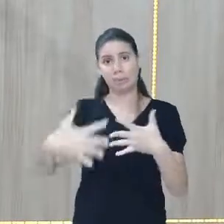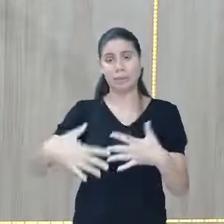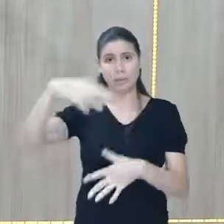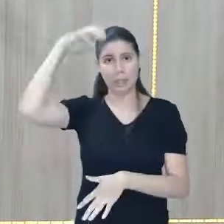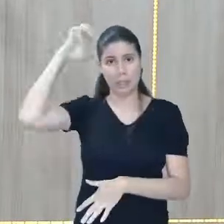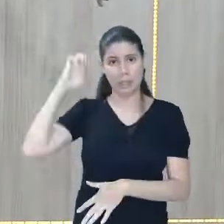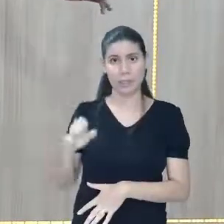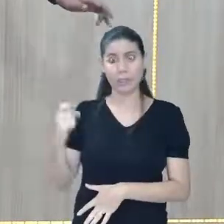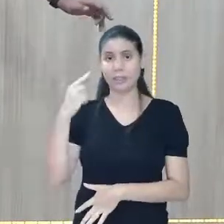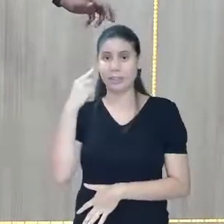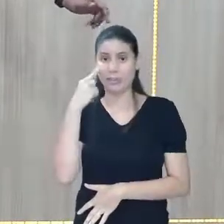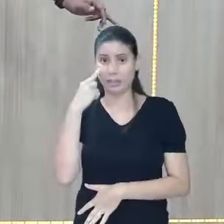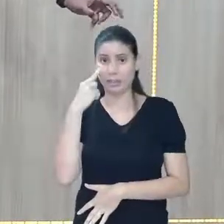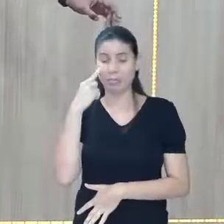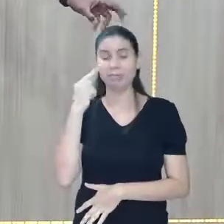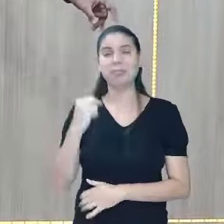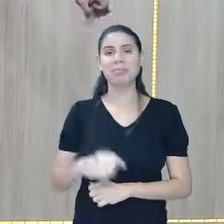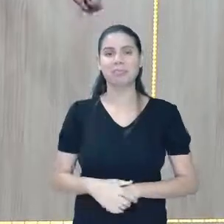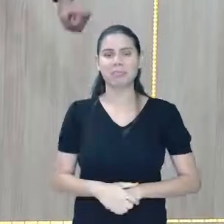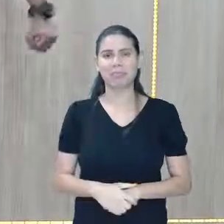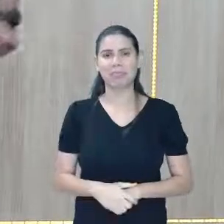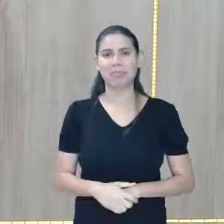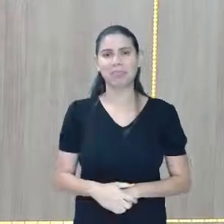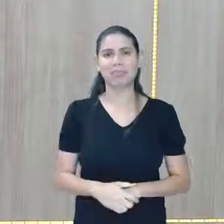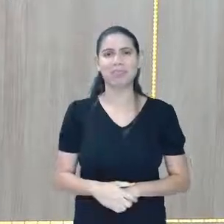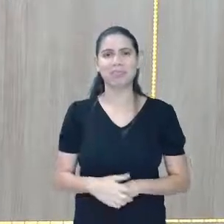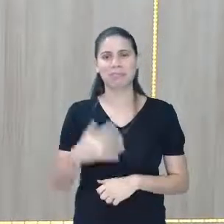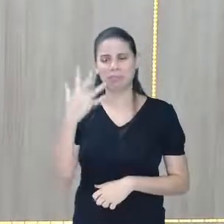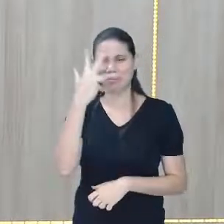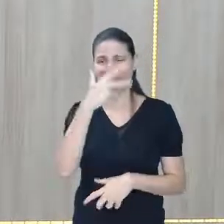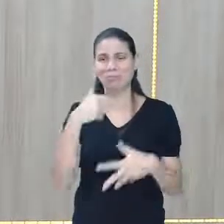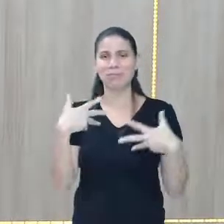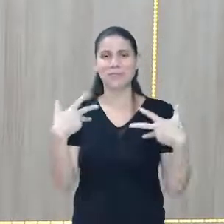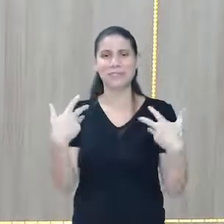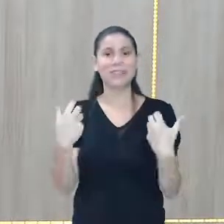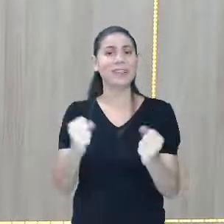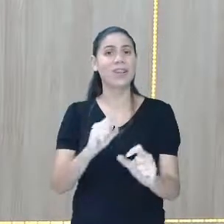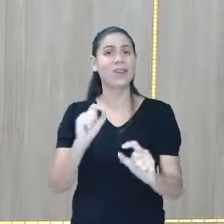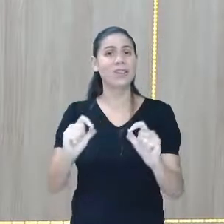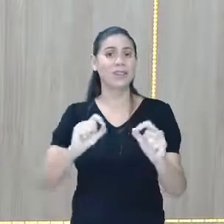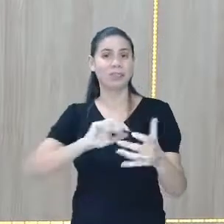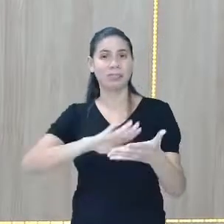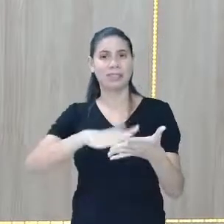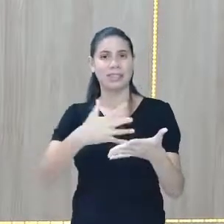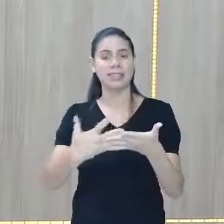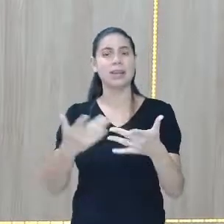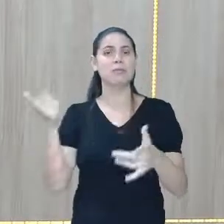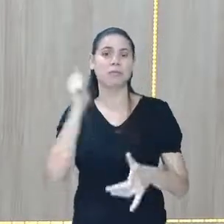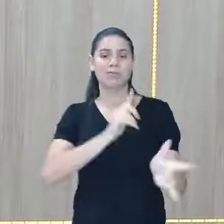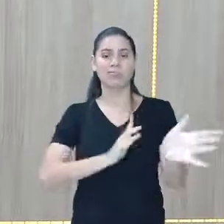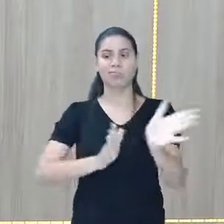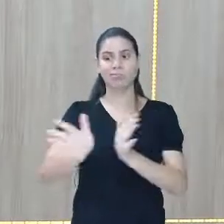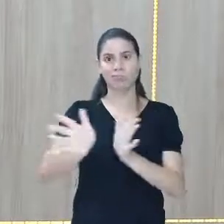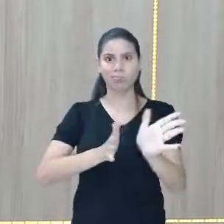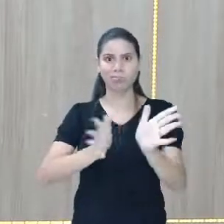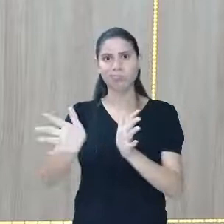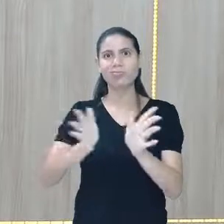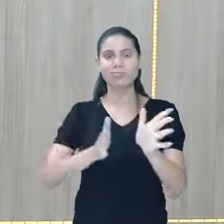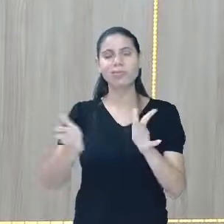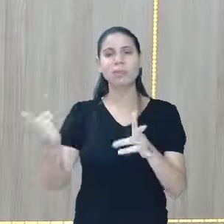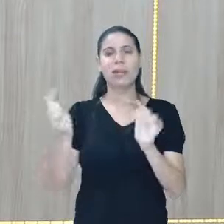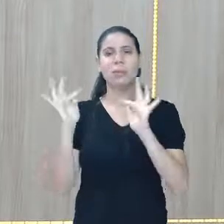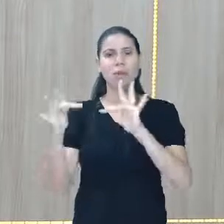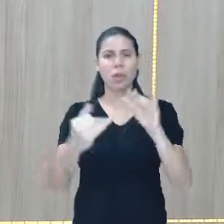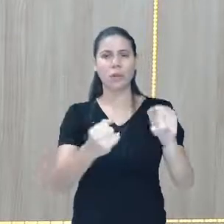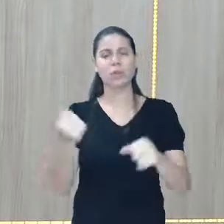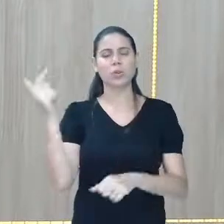ó, olha lá. Eunice, lindona aí, fazendo a gente ficar cada vez mais acessível a mais e mais pessoas,